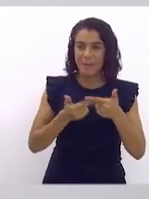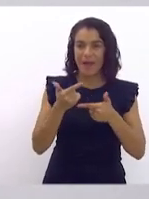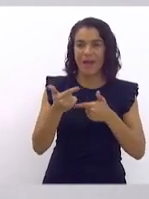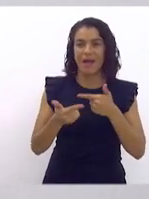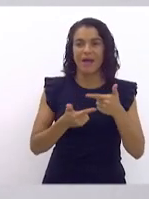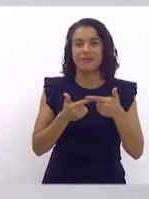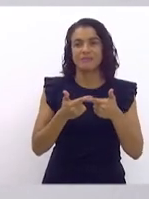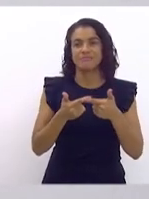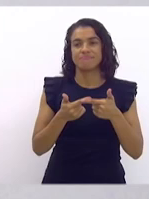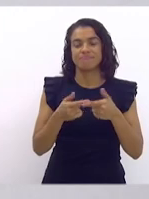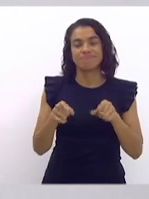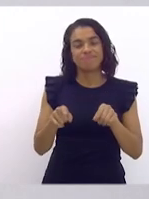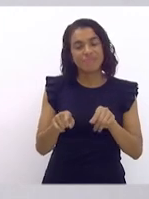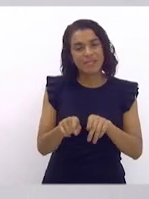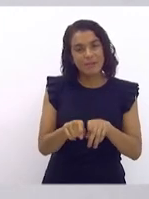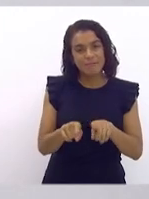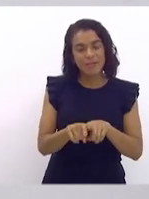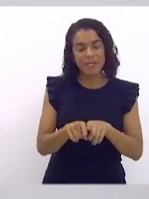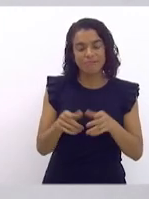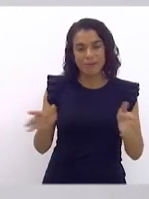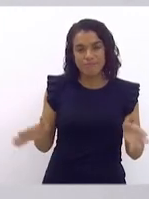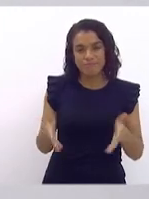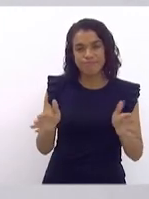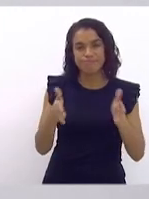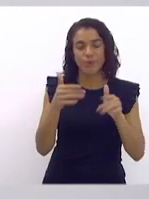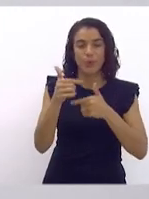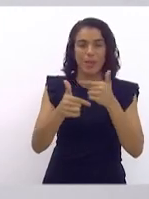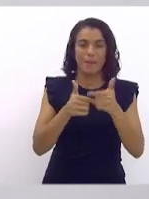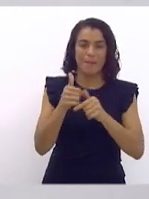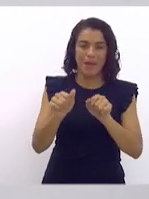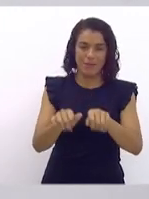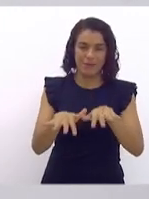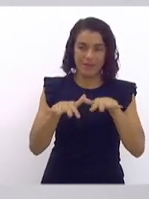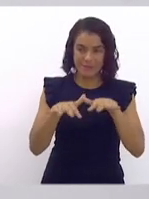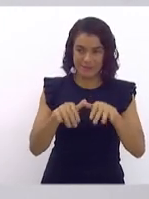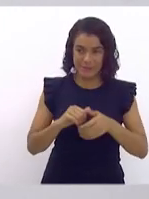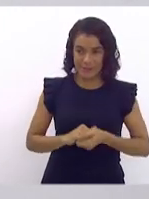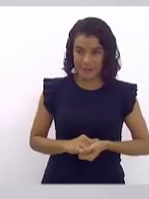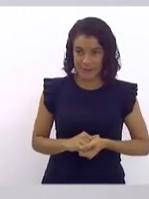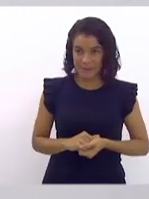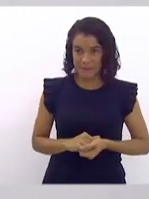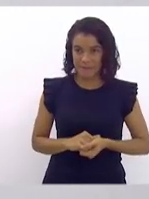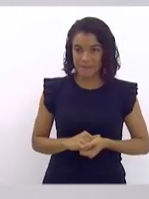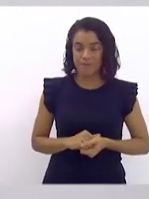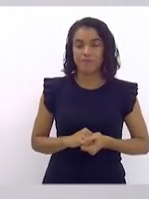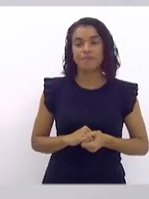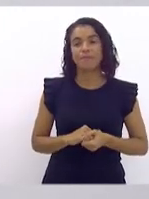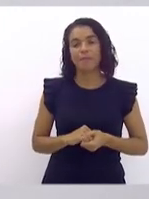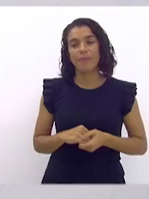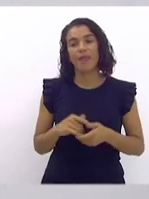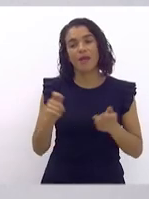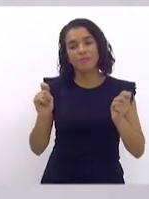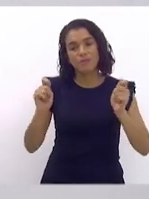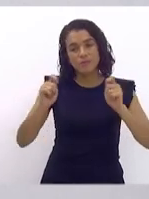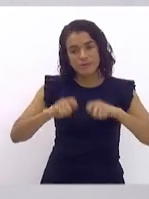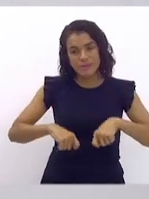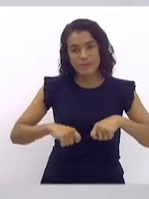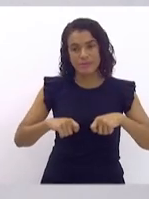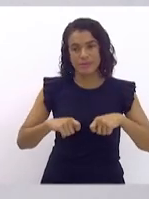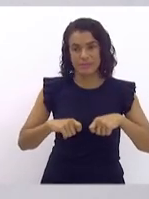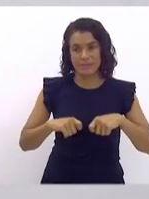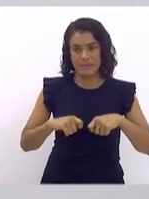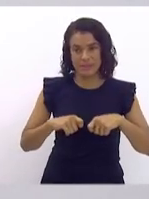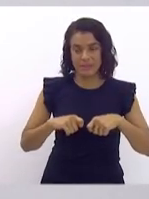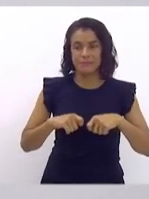balizar, né, as nossas ações aqui no Parlamento. E aí, o que eu queria trazer era isso, a possibilidade aqui,